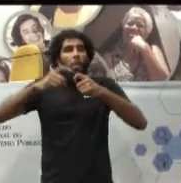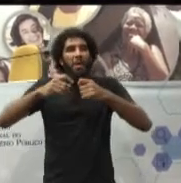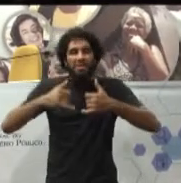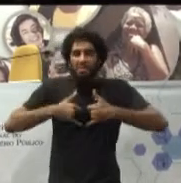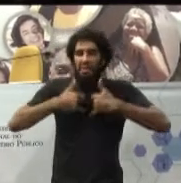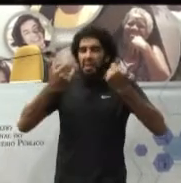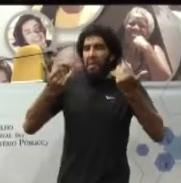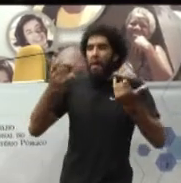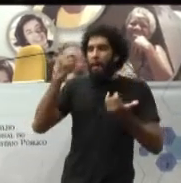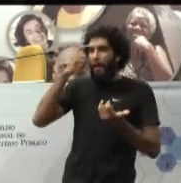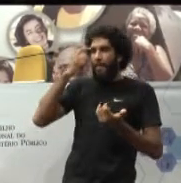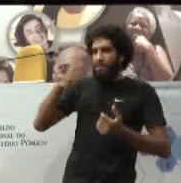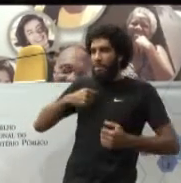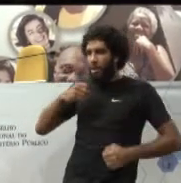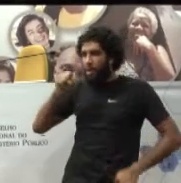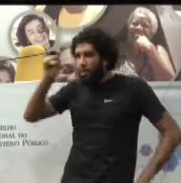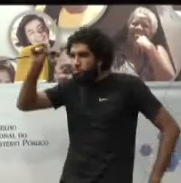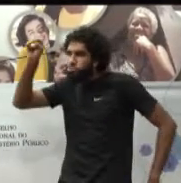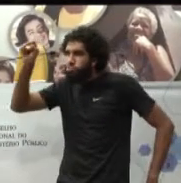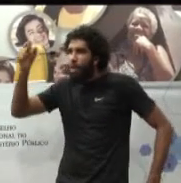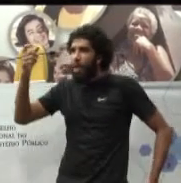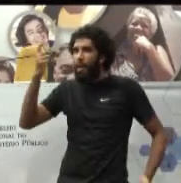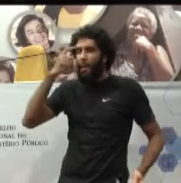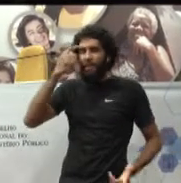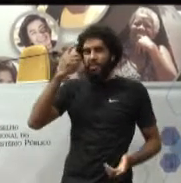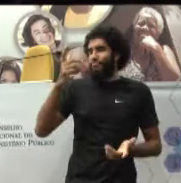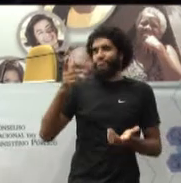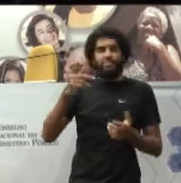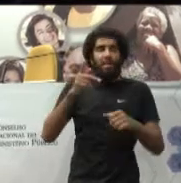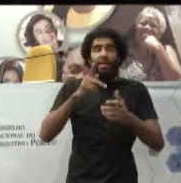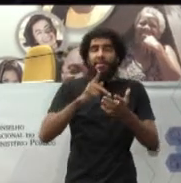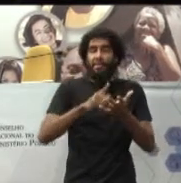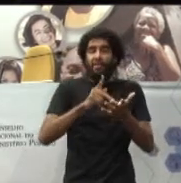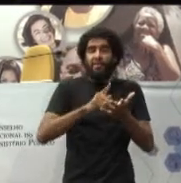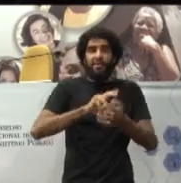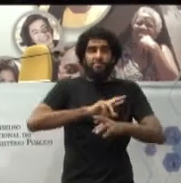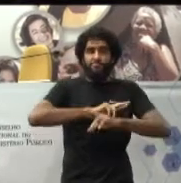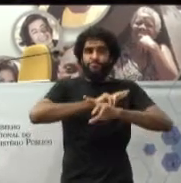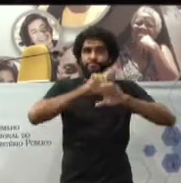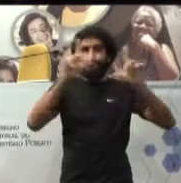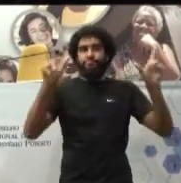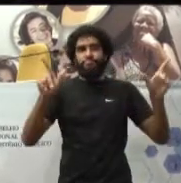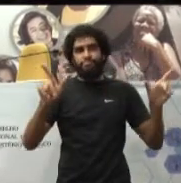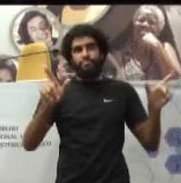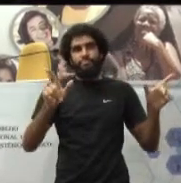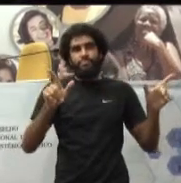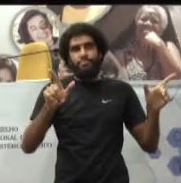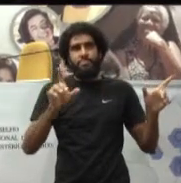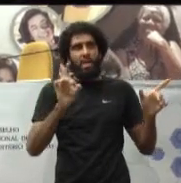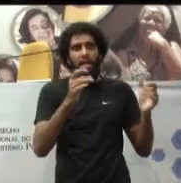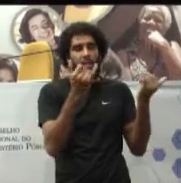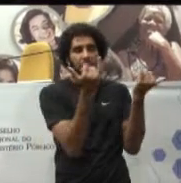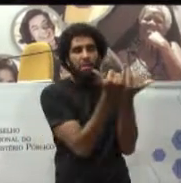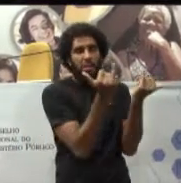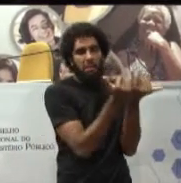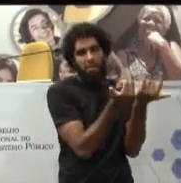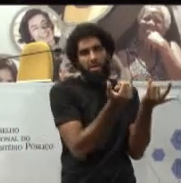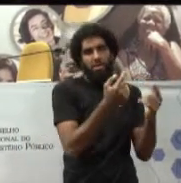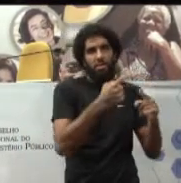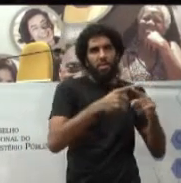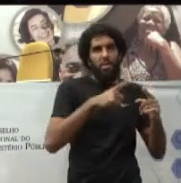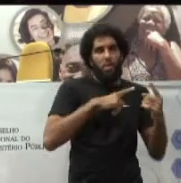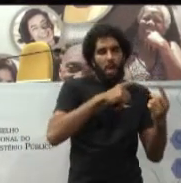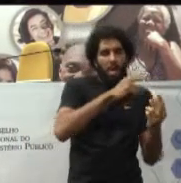todas as benesses na verdade ele é um grande patriota nesse jogo todo de relação promíscua com a